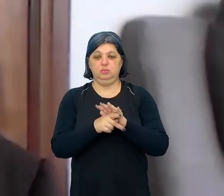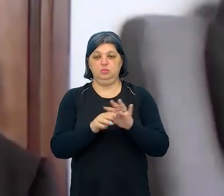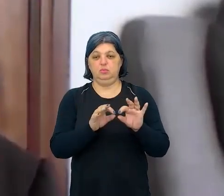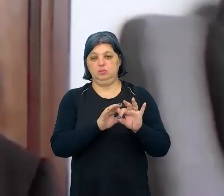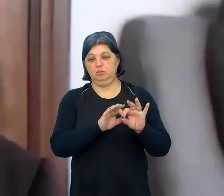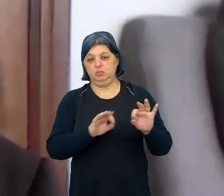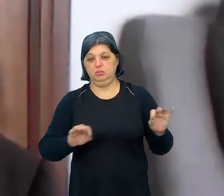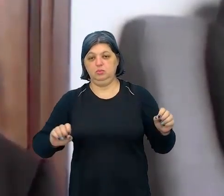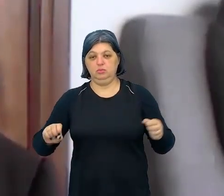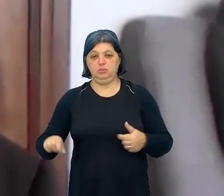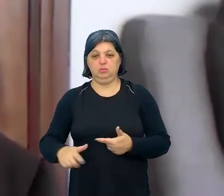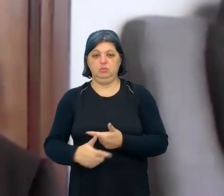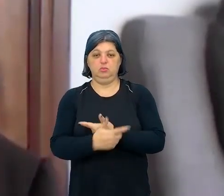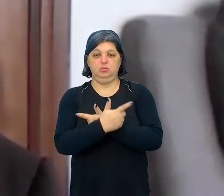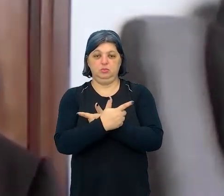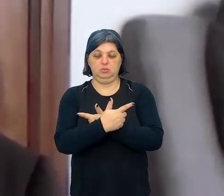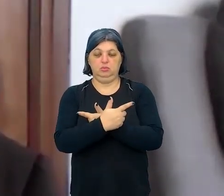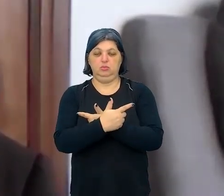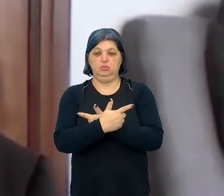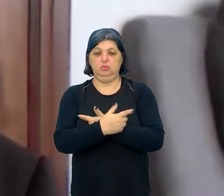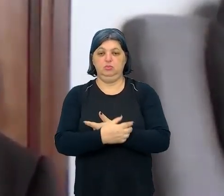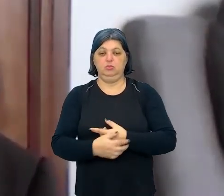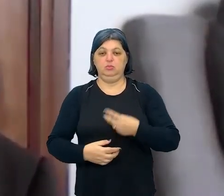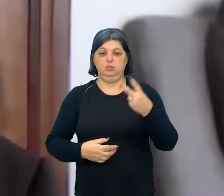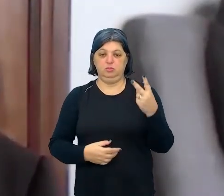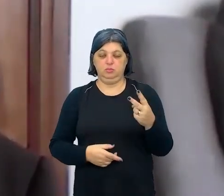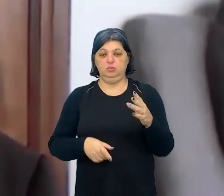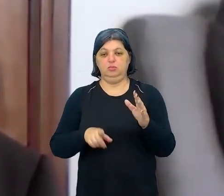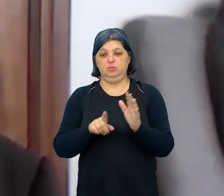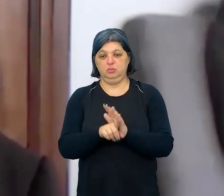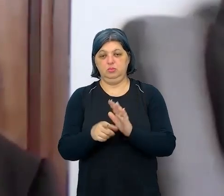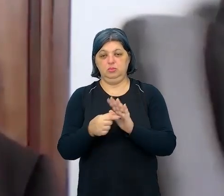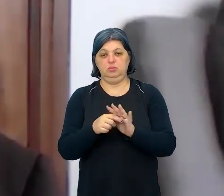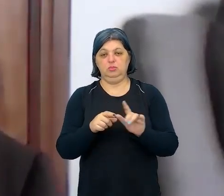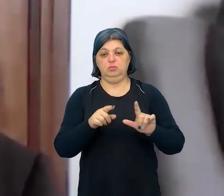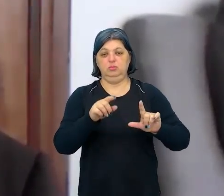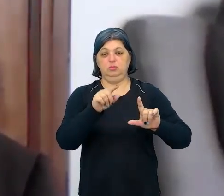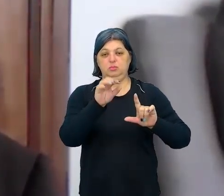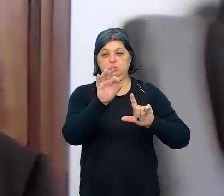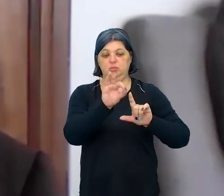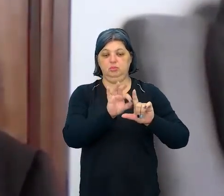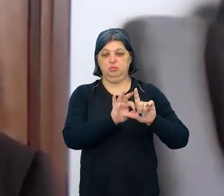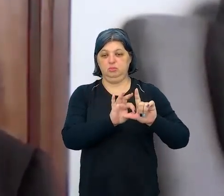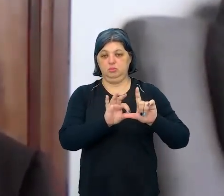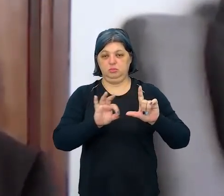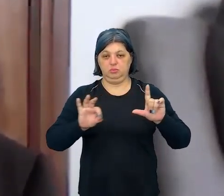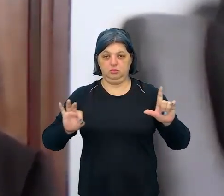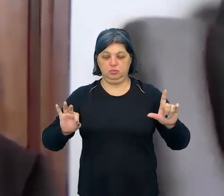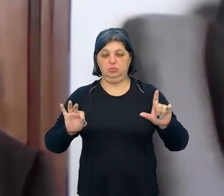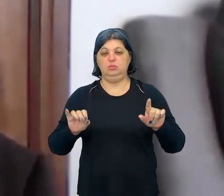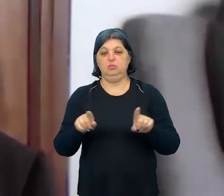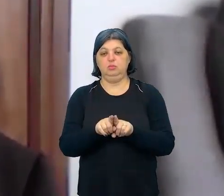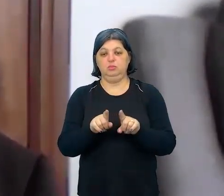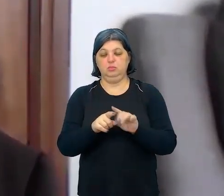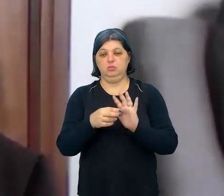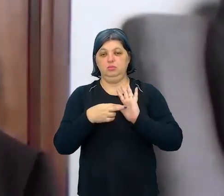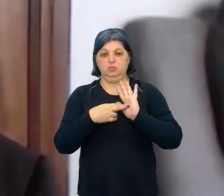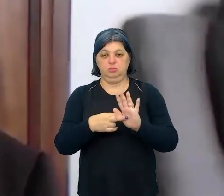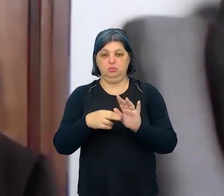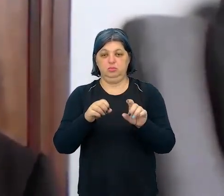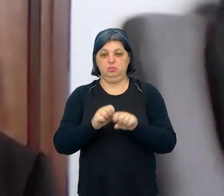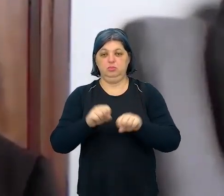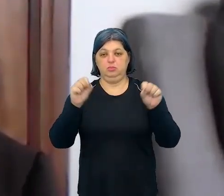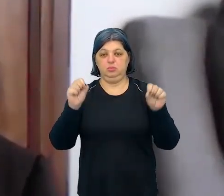primeiro grau, né? Com duas incógnitas, a uma reta do plano cartesiano, e também representar, né? Um sistema de